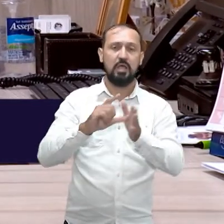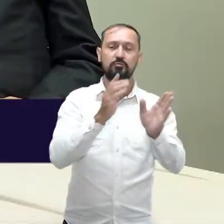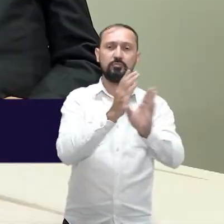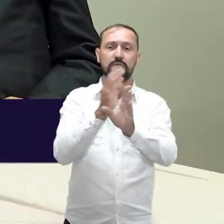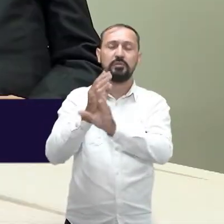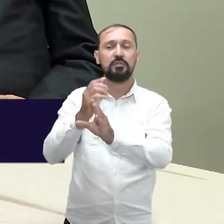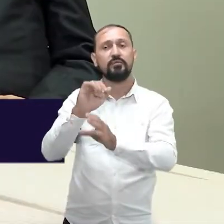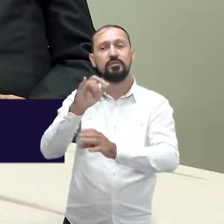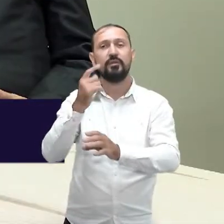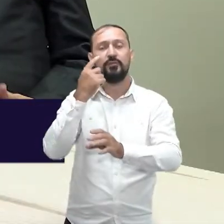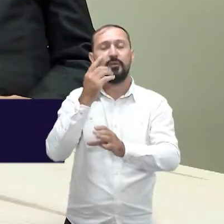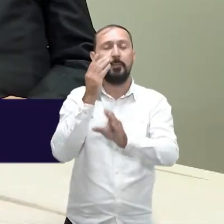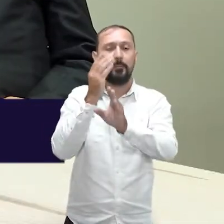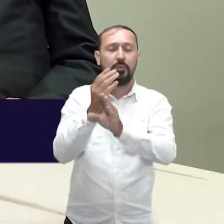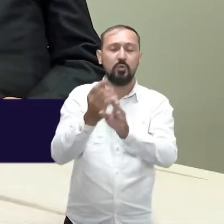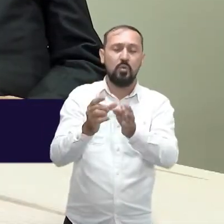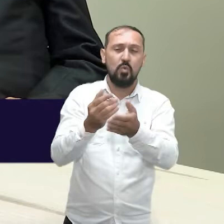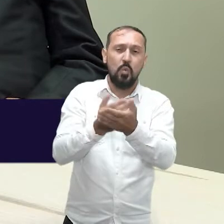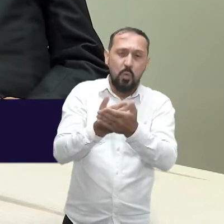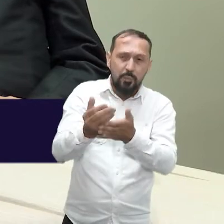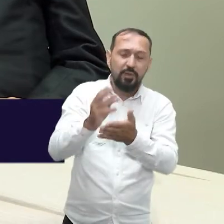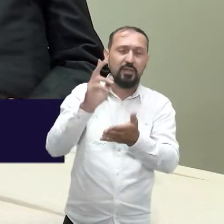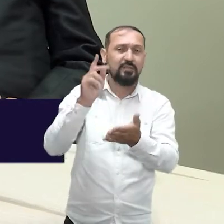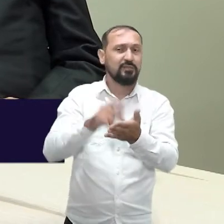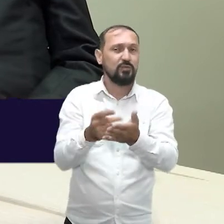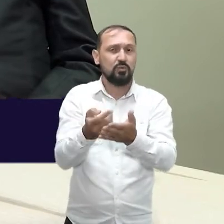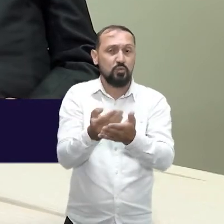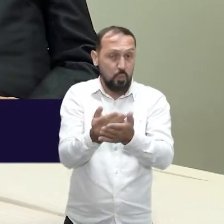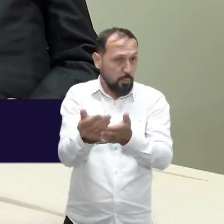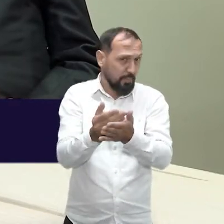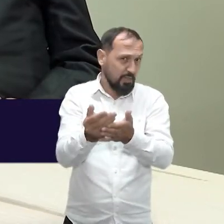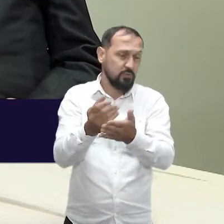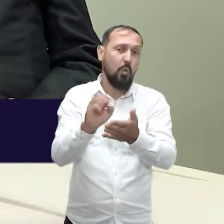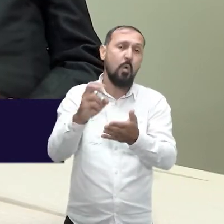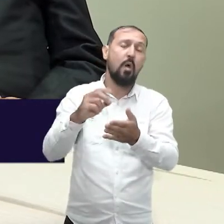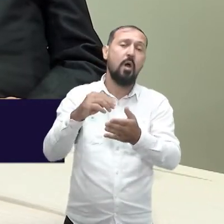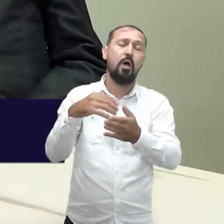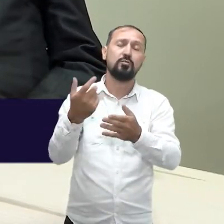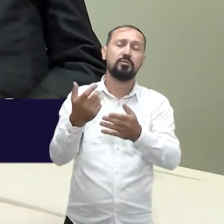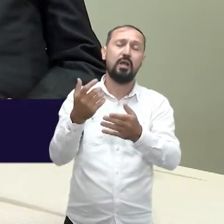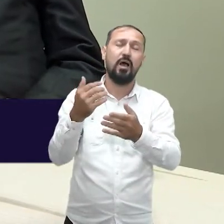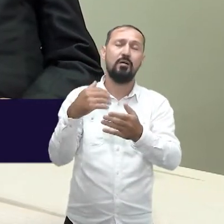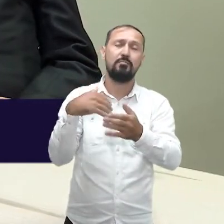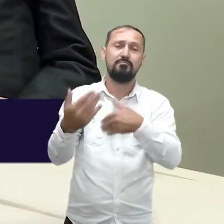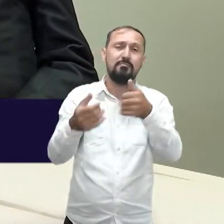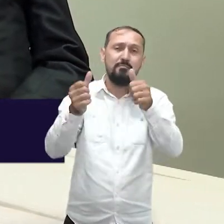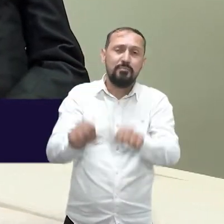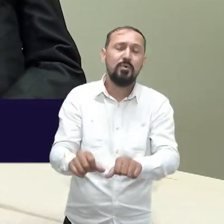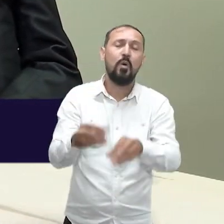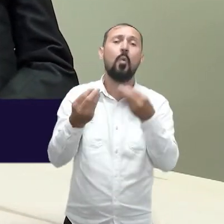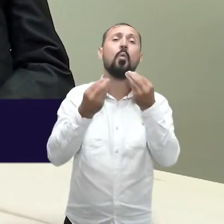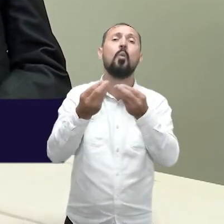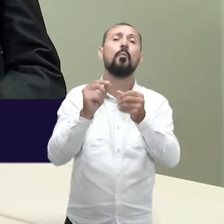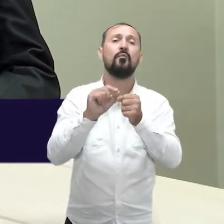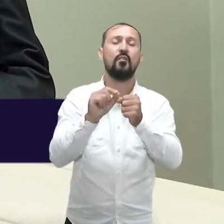mundo. O diagnóstico sendo positivo, mesmo no início, ou às vezes em casos avançados,